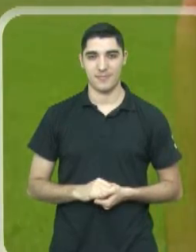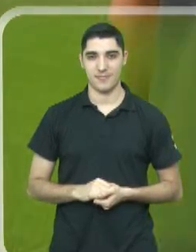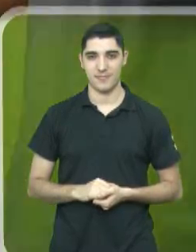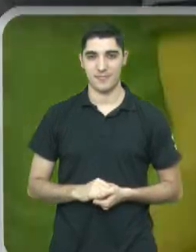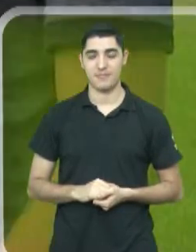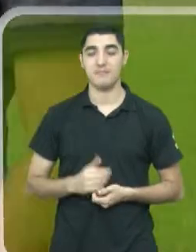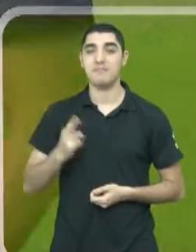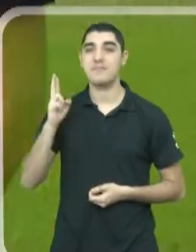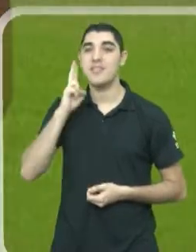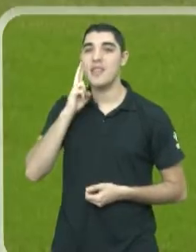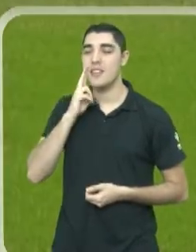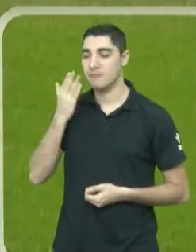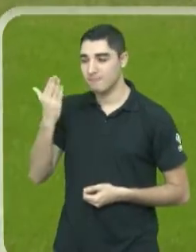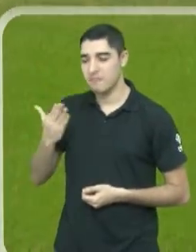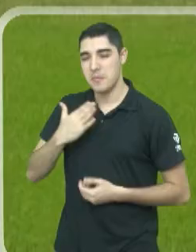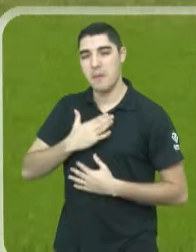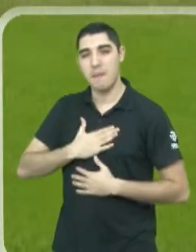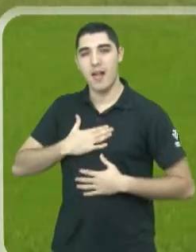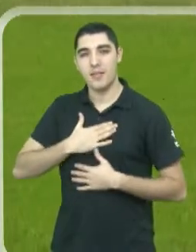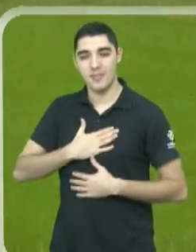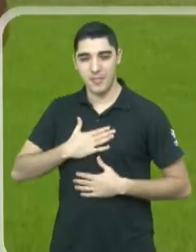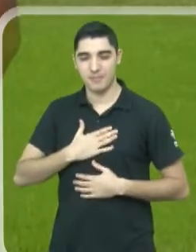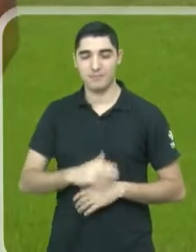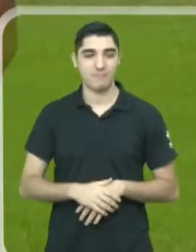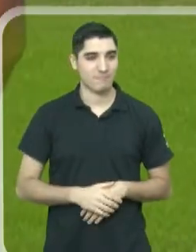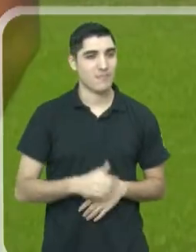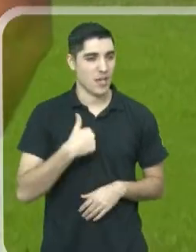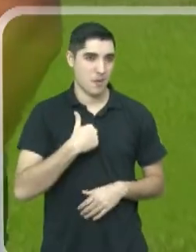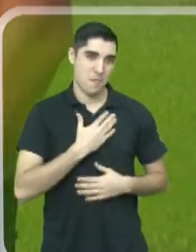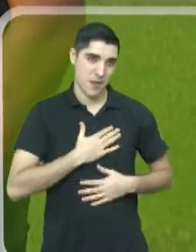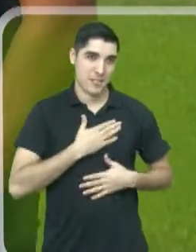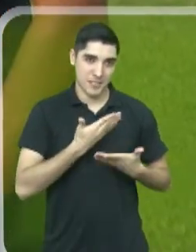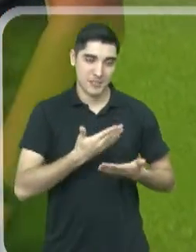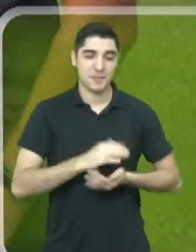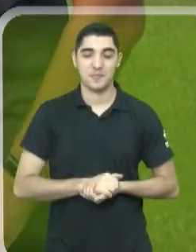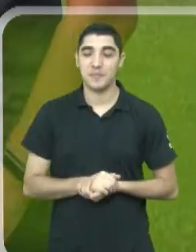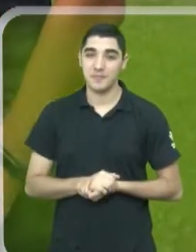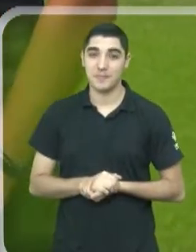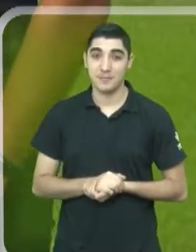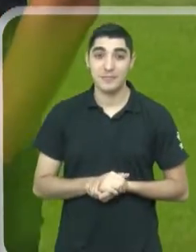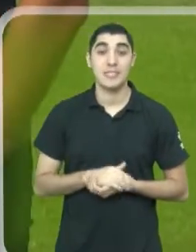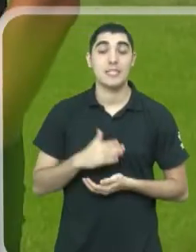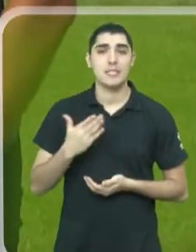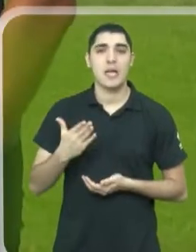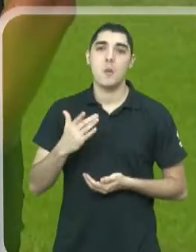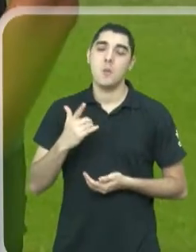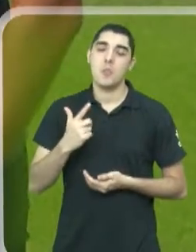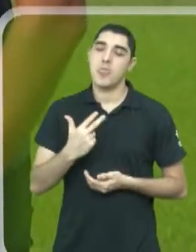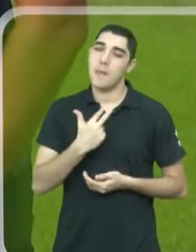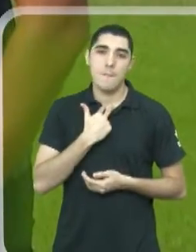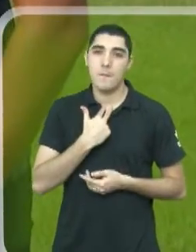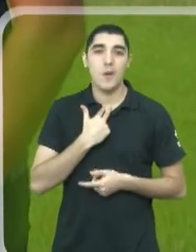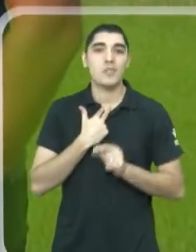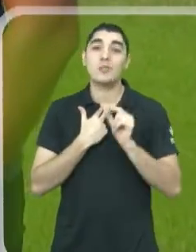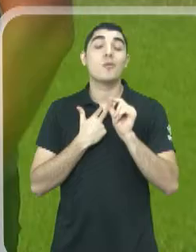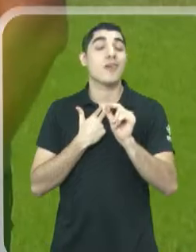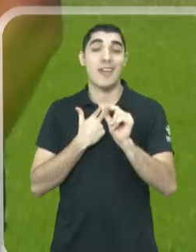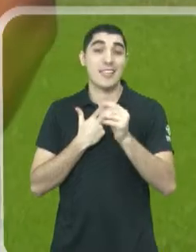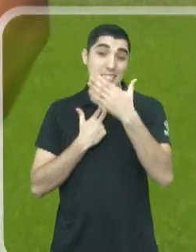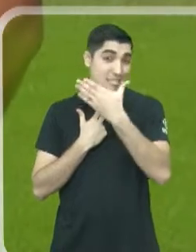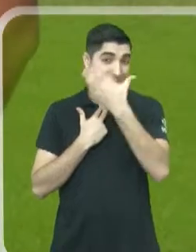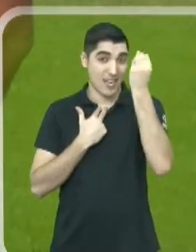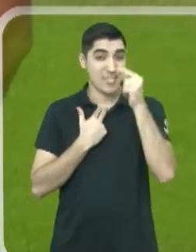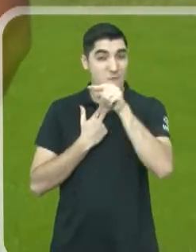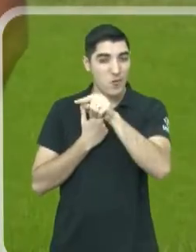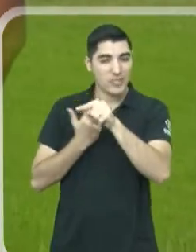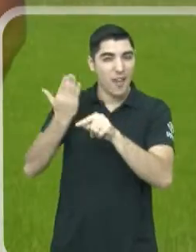Renato, prazer te receber aqui. Prazer, meu ver. Renato, a gente não pode deixar de começar pelo seu